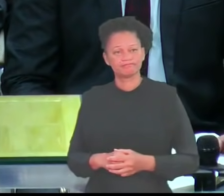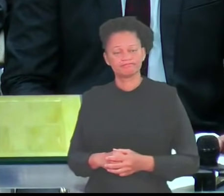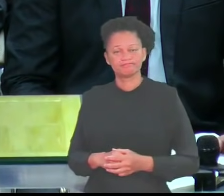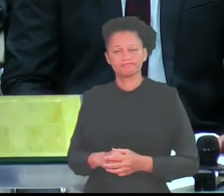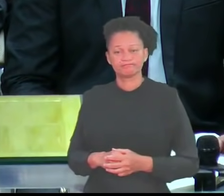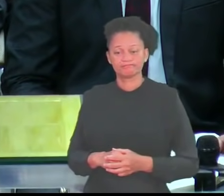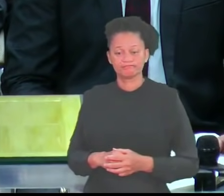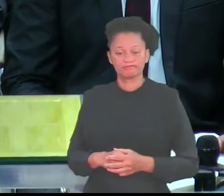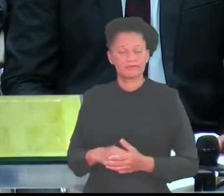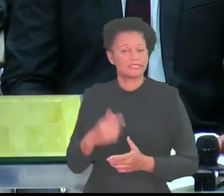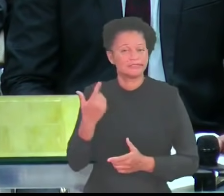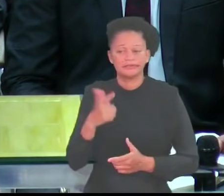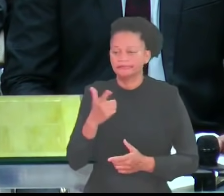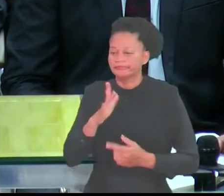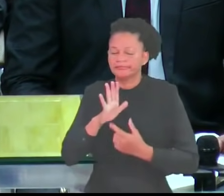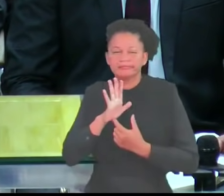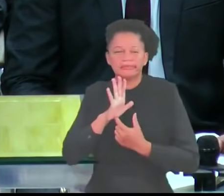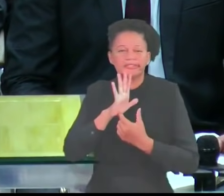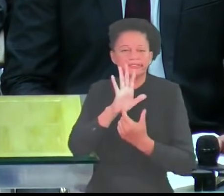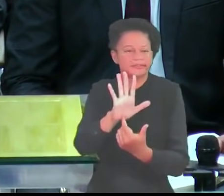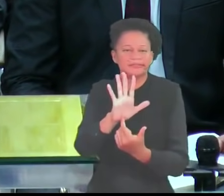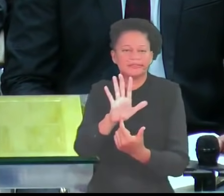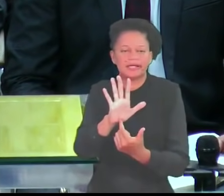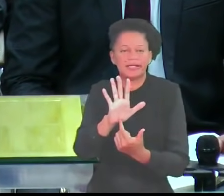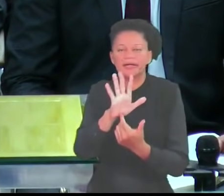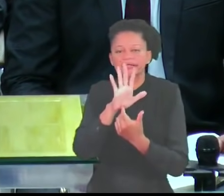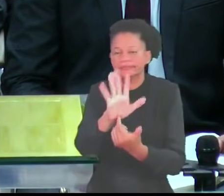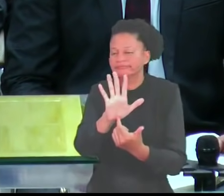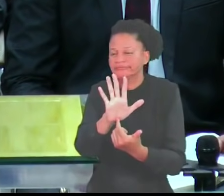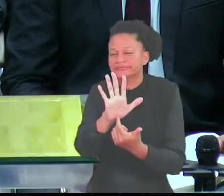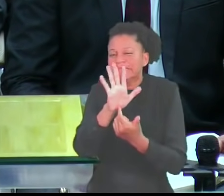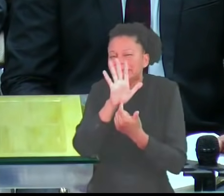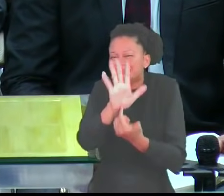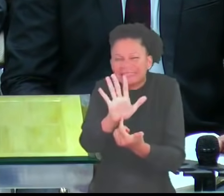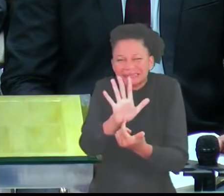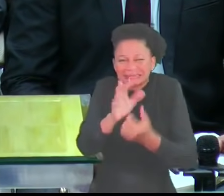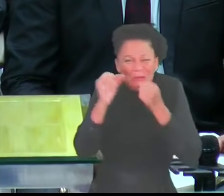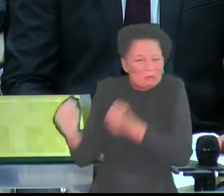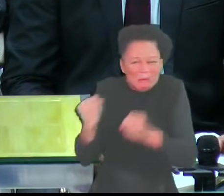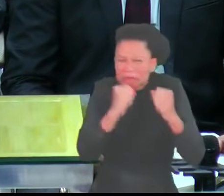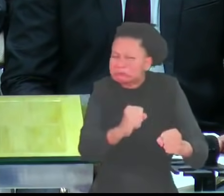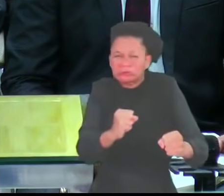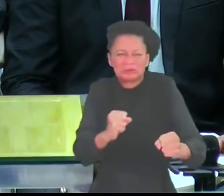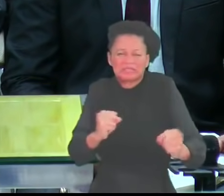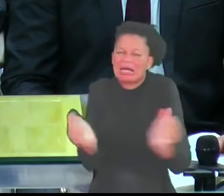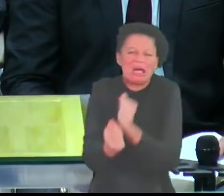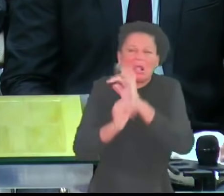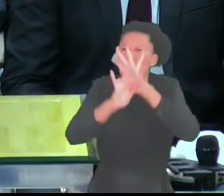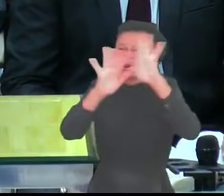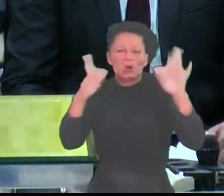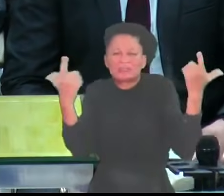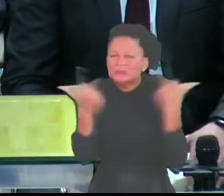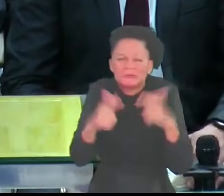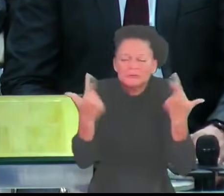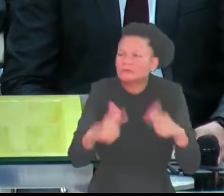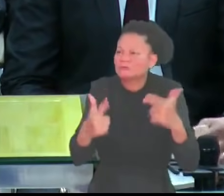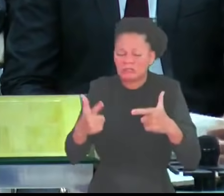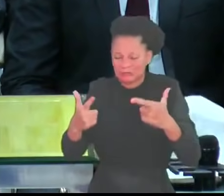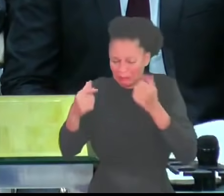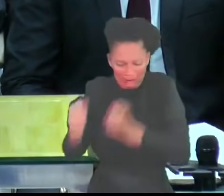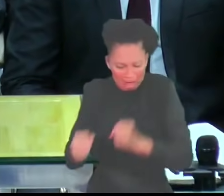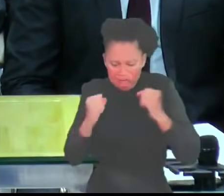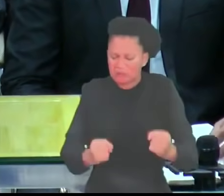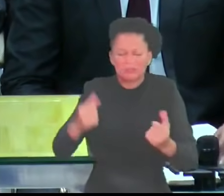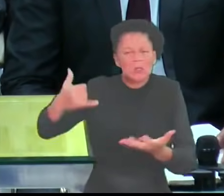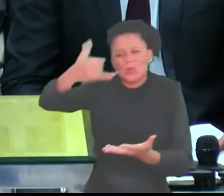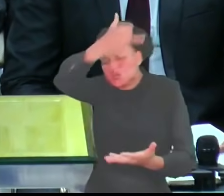Aleluia. Sem as manifestações, sem a glória, sem a revelação, sem o poder, sem a